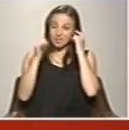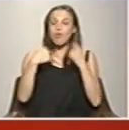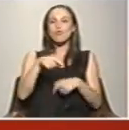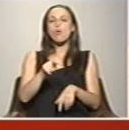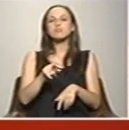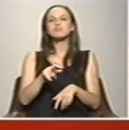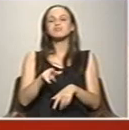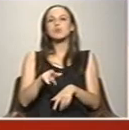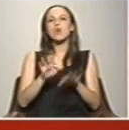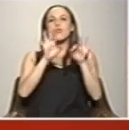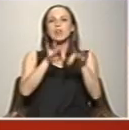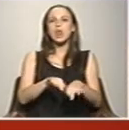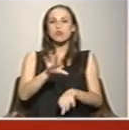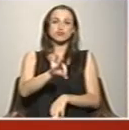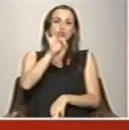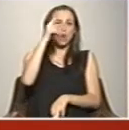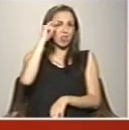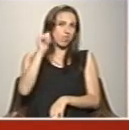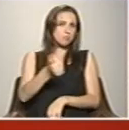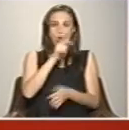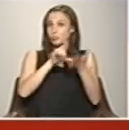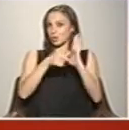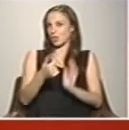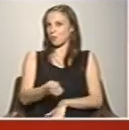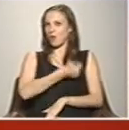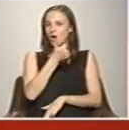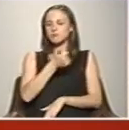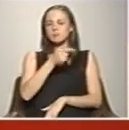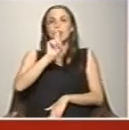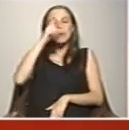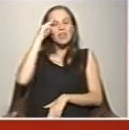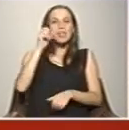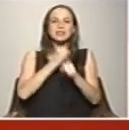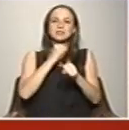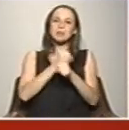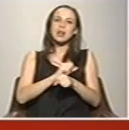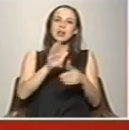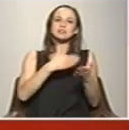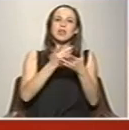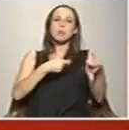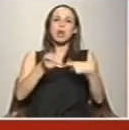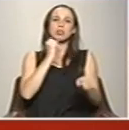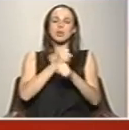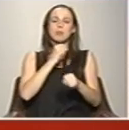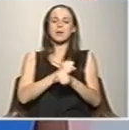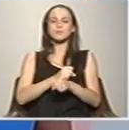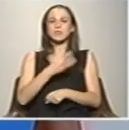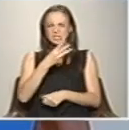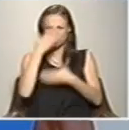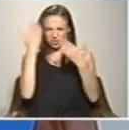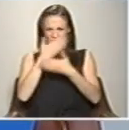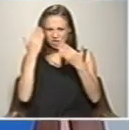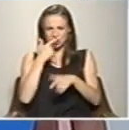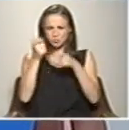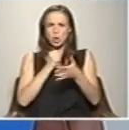final, escolhe-se a melhor ideia, ou seja, o melhor projeto, e a partir daí a ideia é trabalhada conjuntamente até chegar ao mercado. Uhum. Durante estes 3 dias as pessoas têm